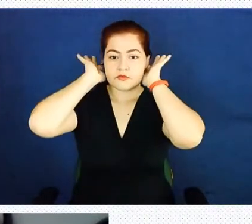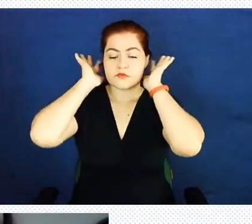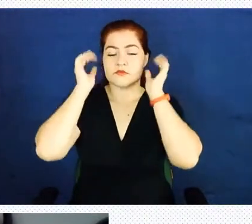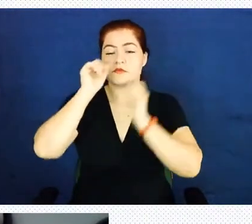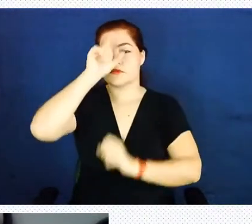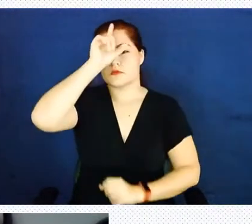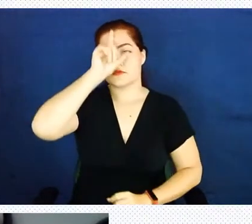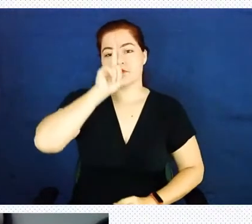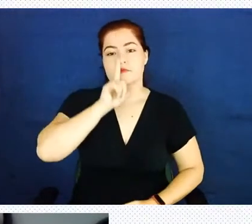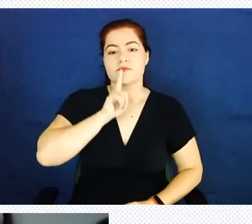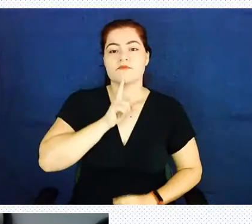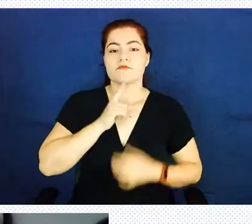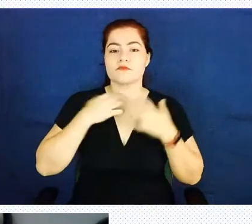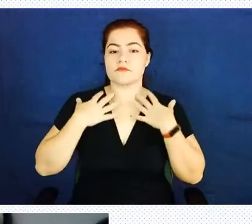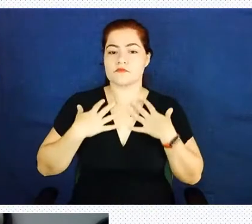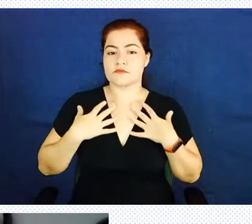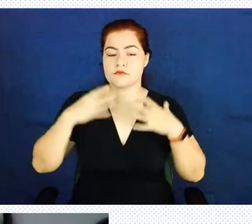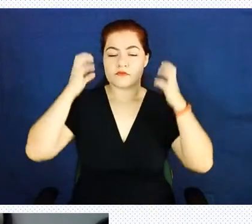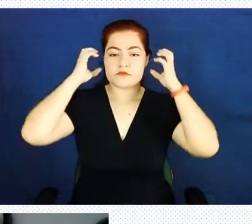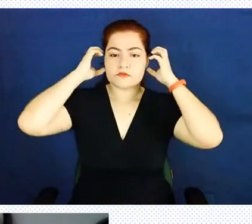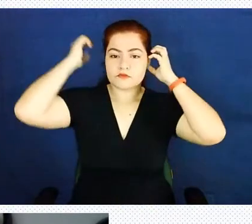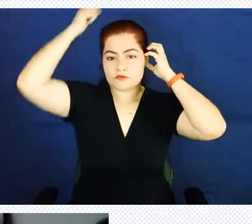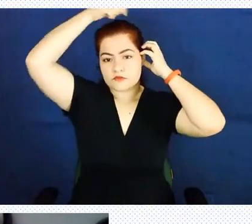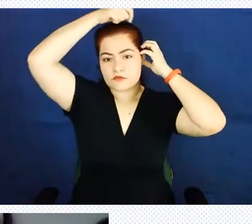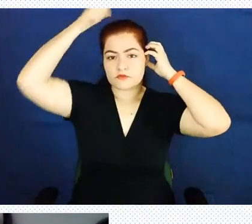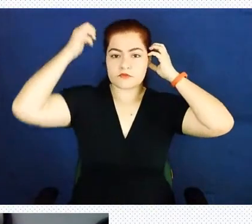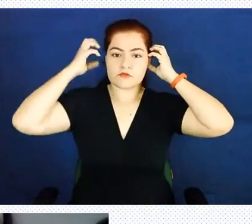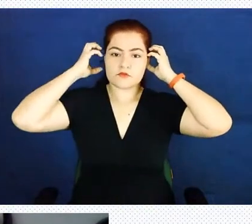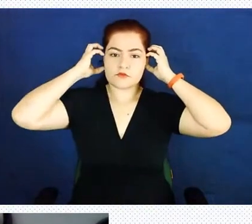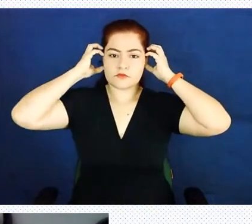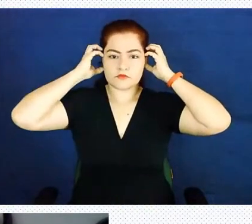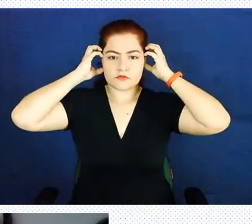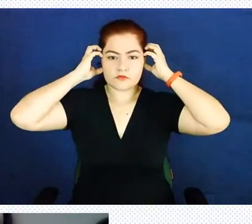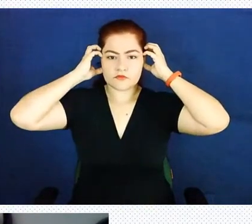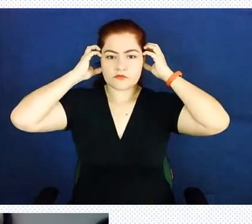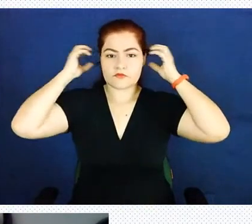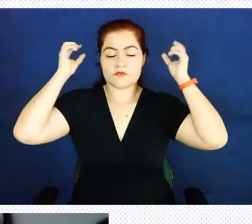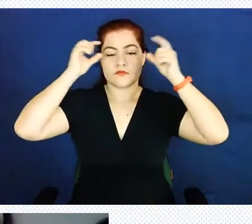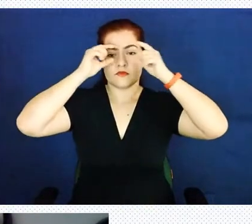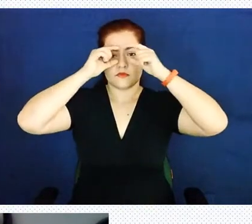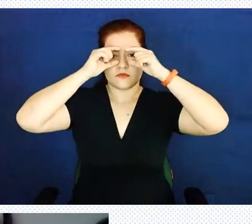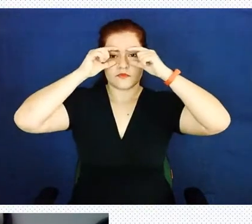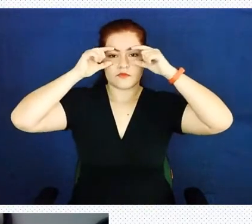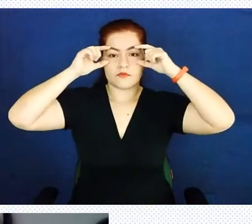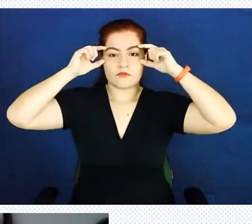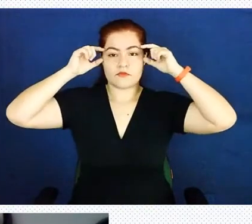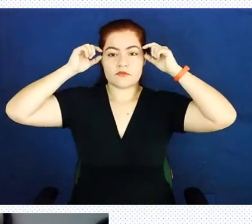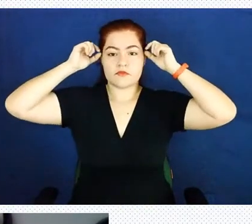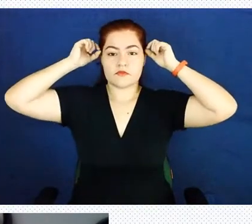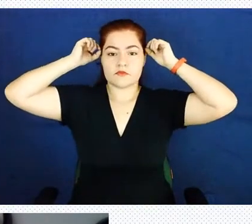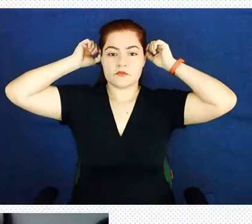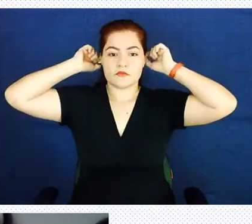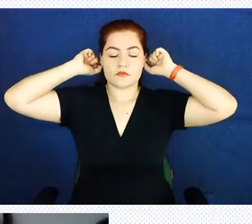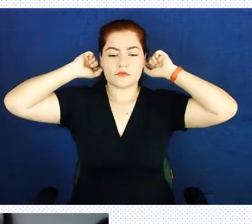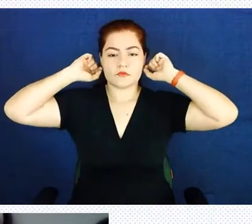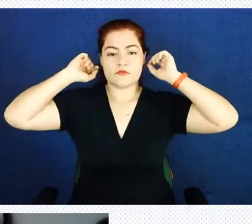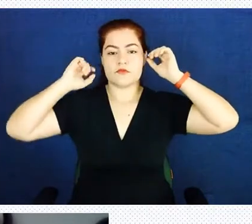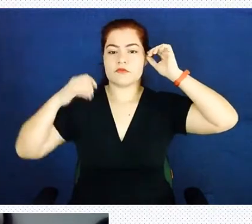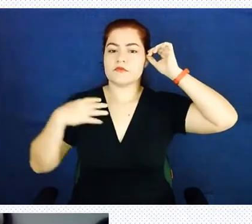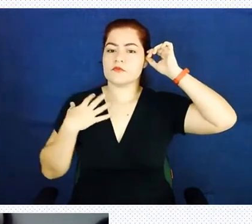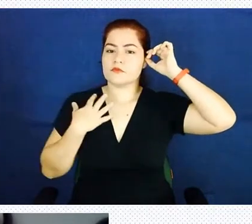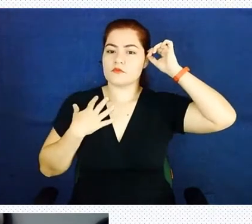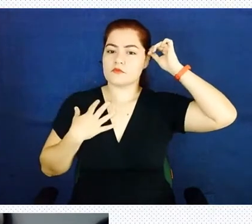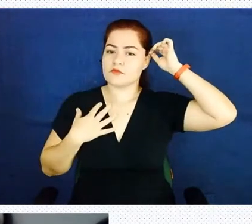Estou usando um fone do tipo arco, uso óculos com armação escura. Estou vestindo uma